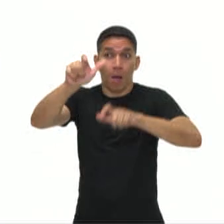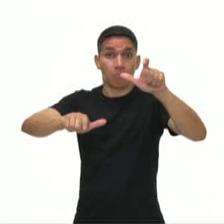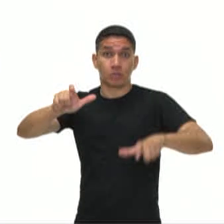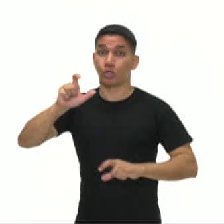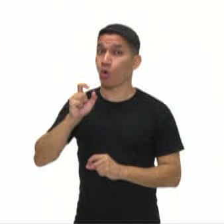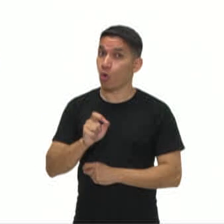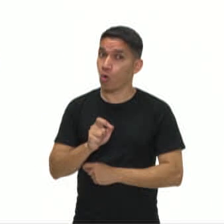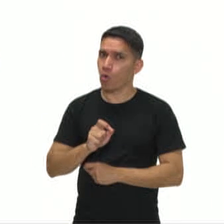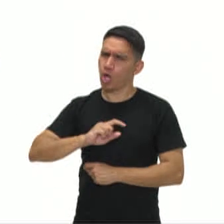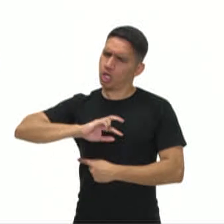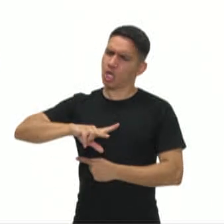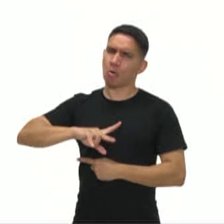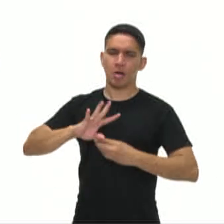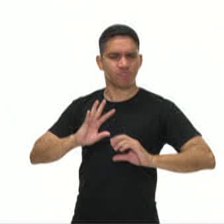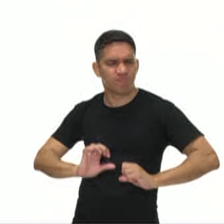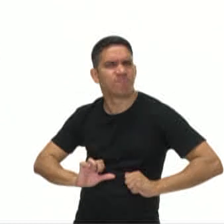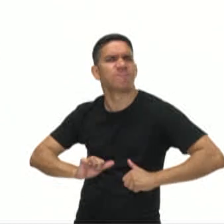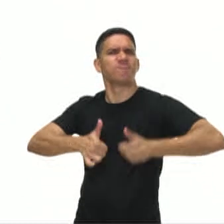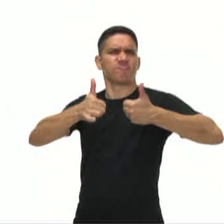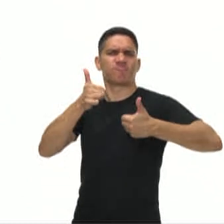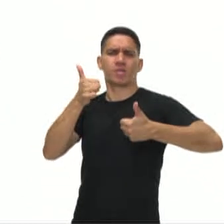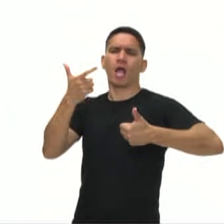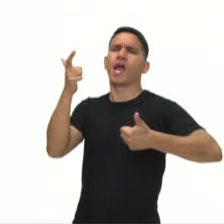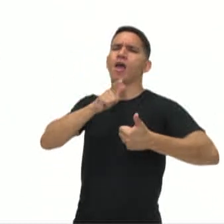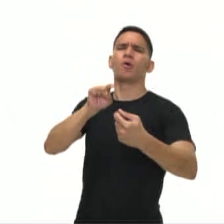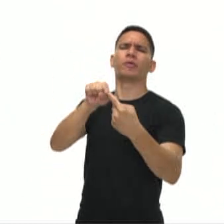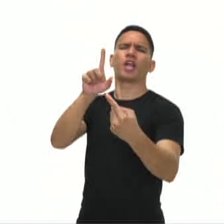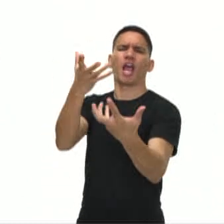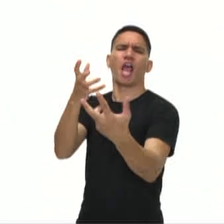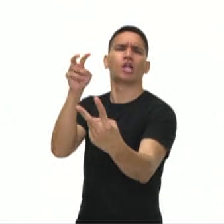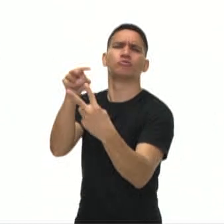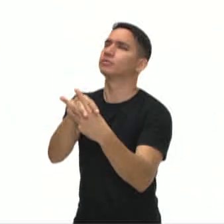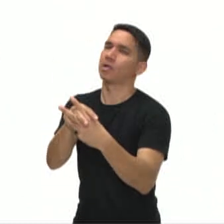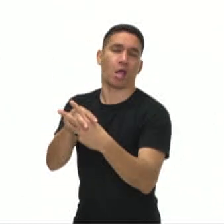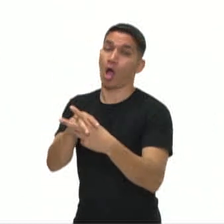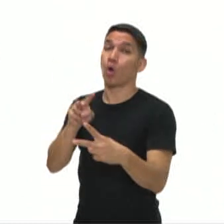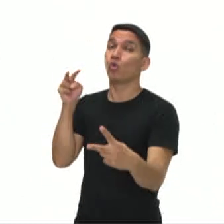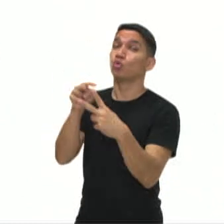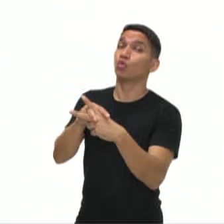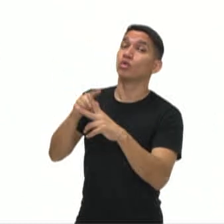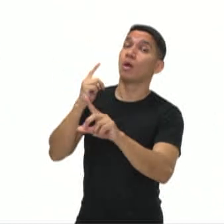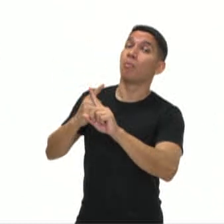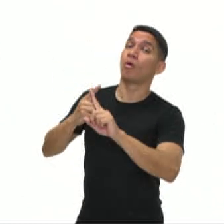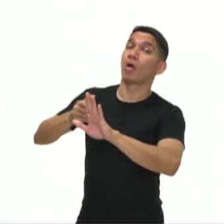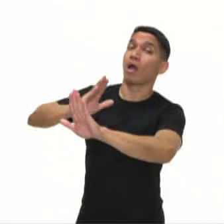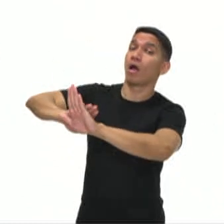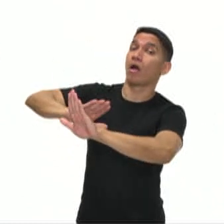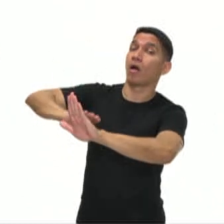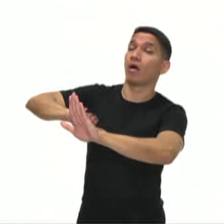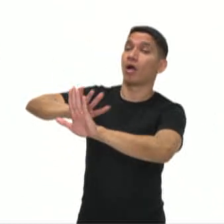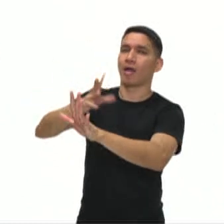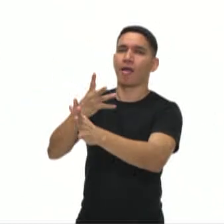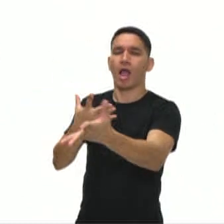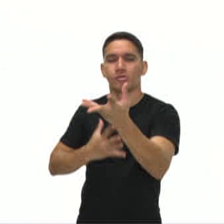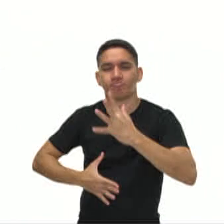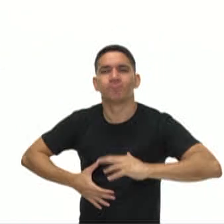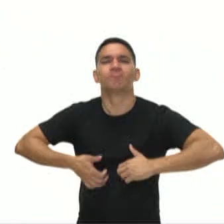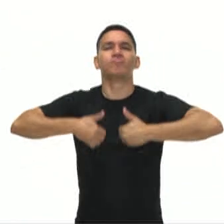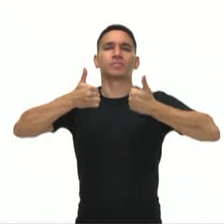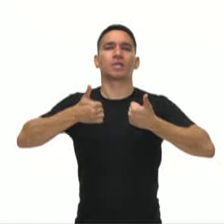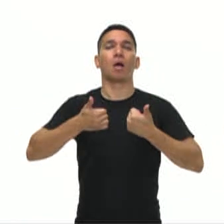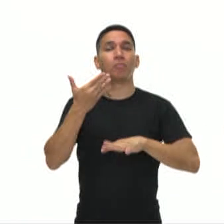se aperfeiçoa para lutar, mas luta para se aperfeiçoar. Praticar o judô é educar a mente e pensar